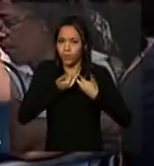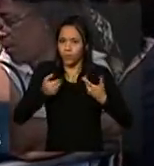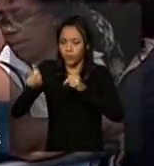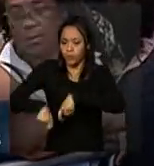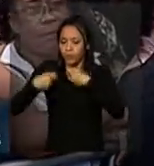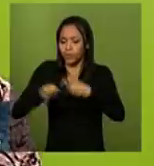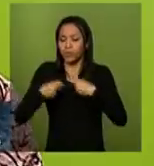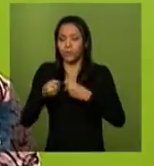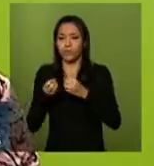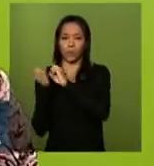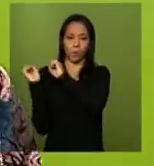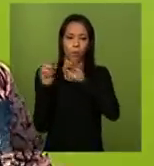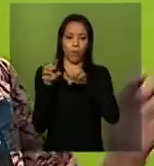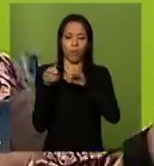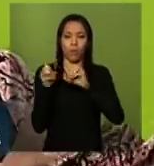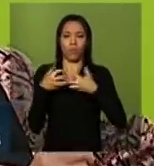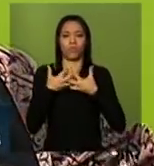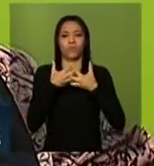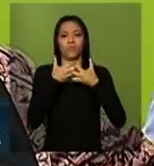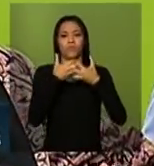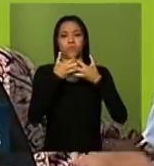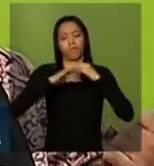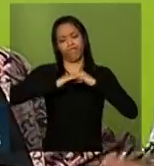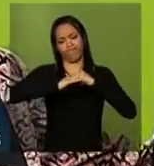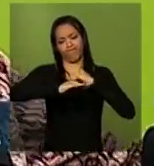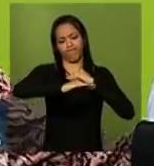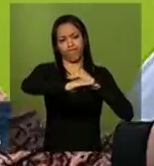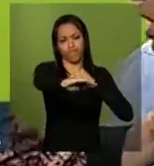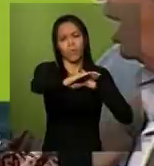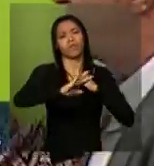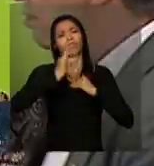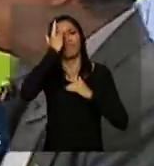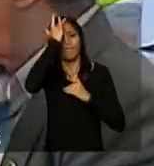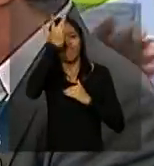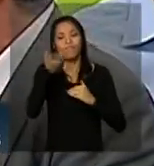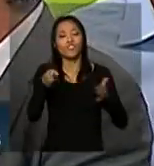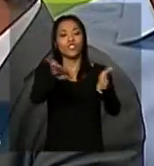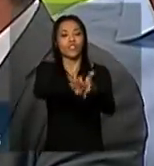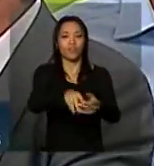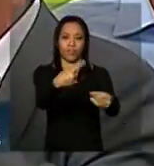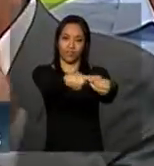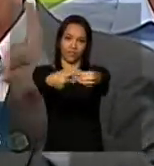Agricultores familiares né para facilitar o acesso deles às